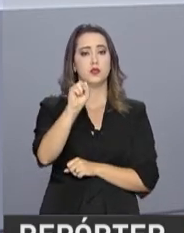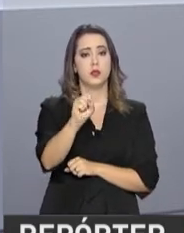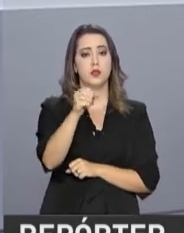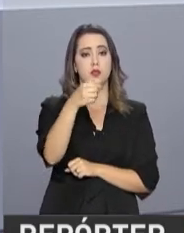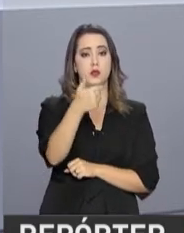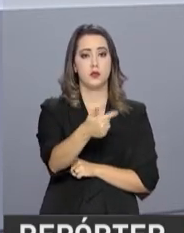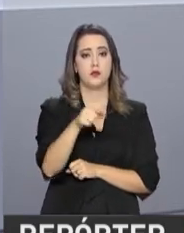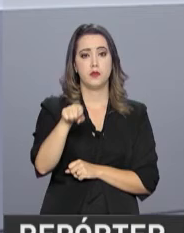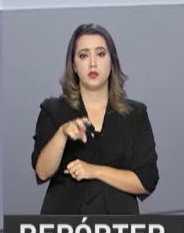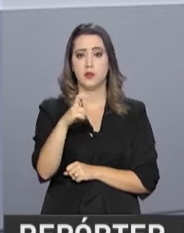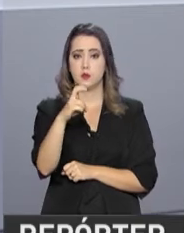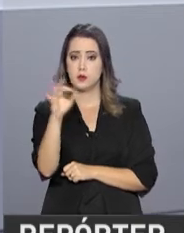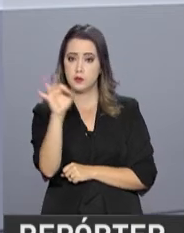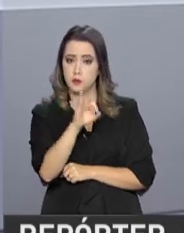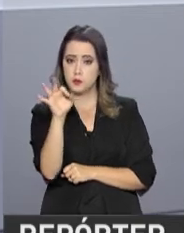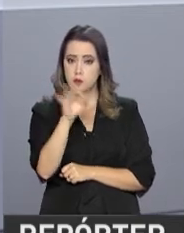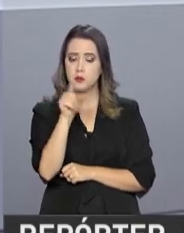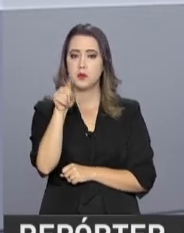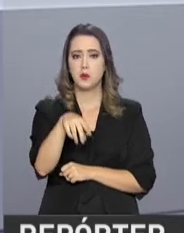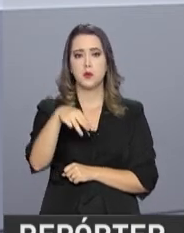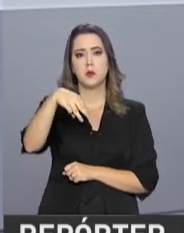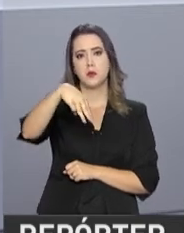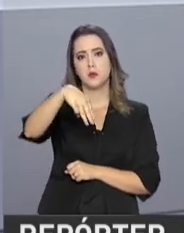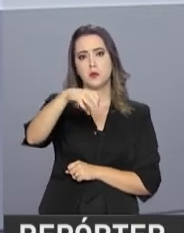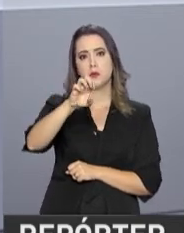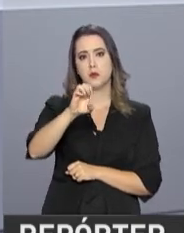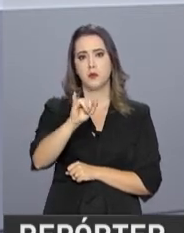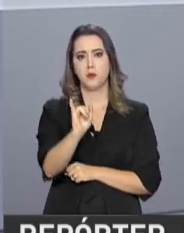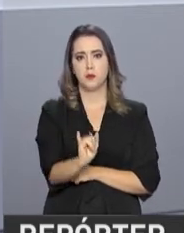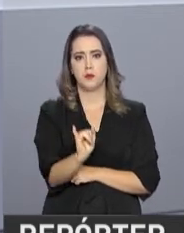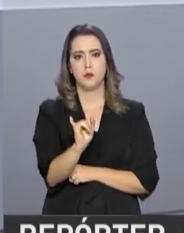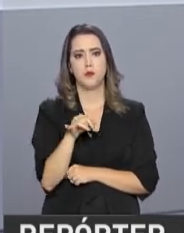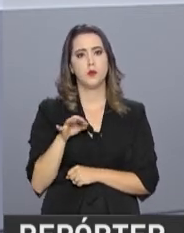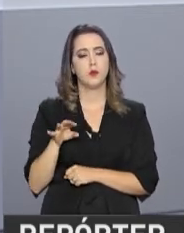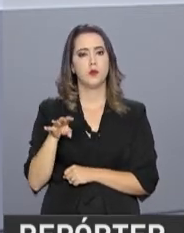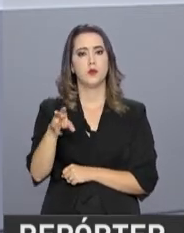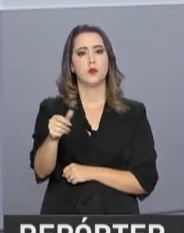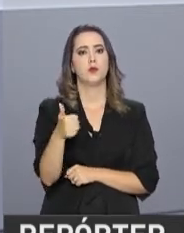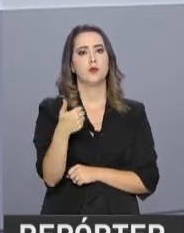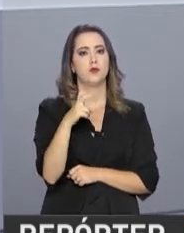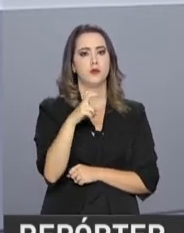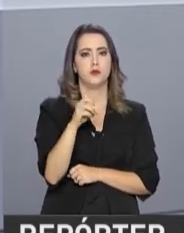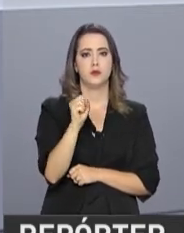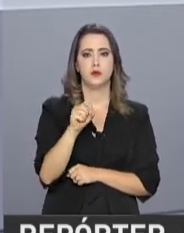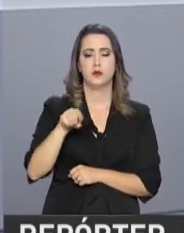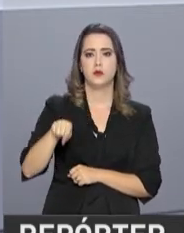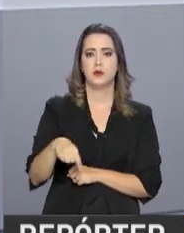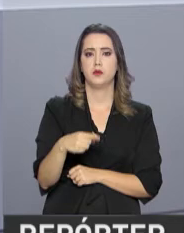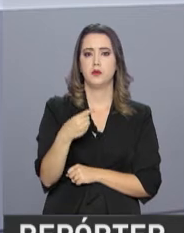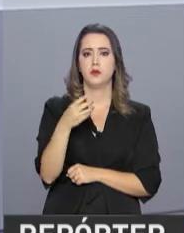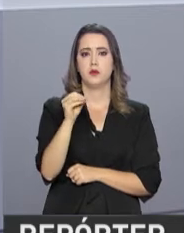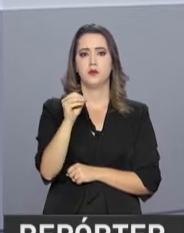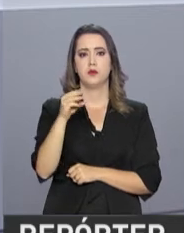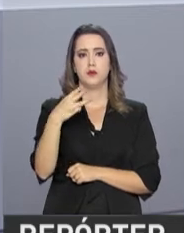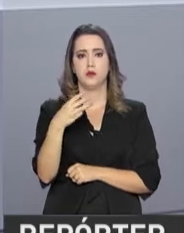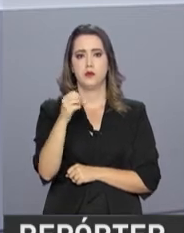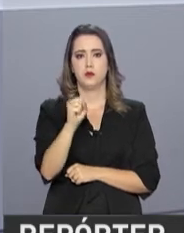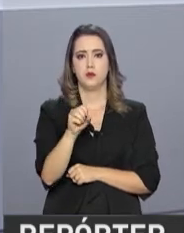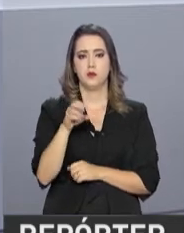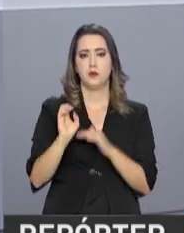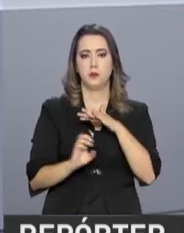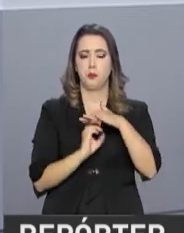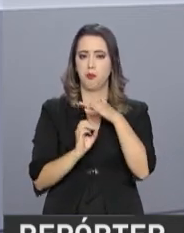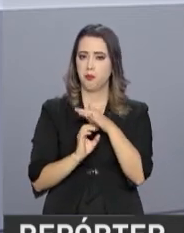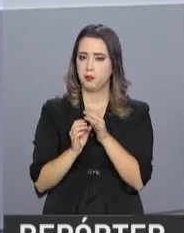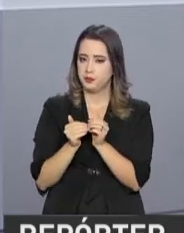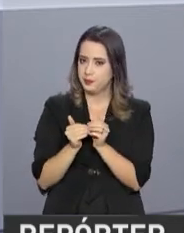82 e meio por cento são mei microempreendedores individuais um total de 158 mil e 38